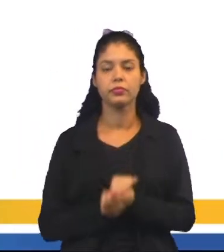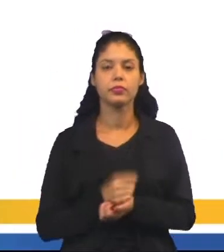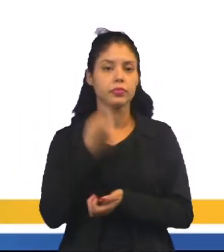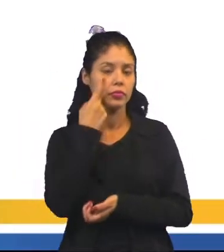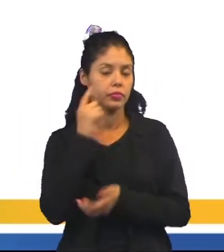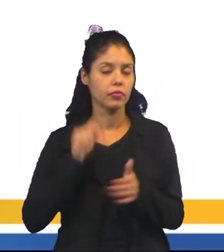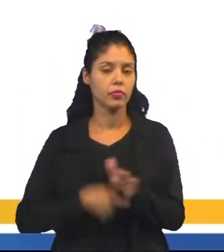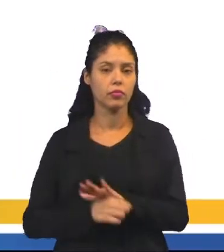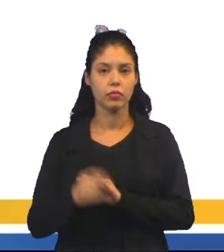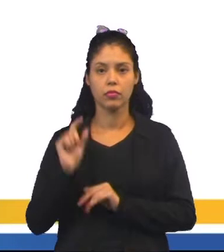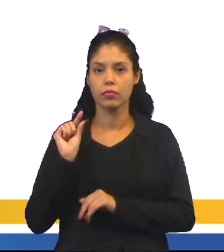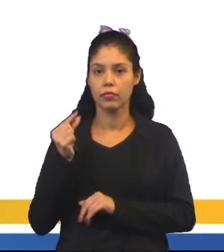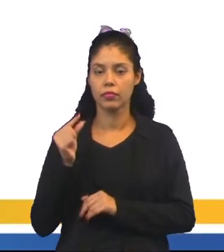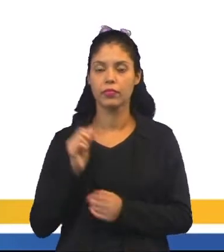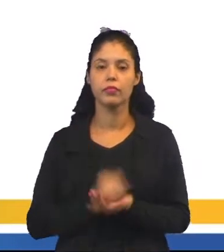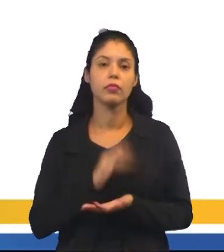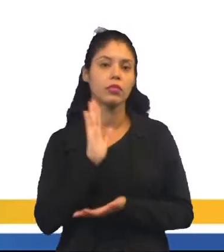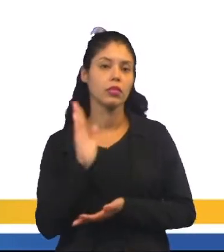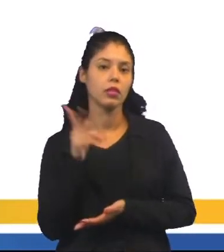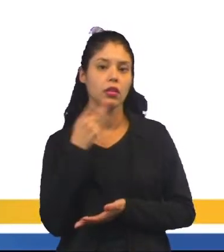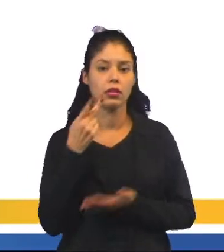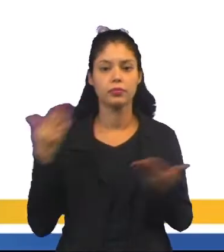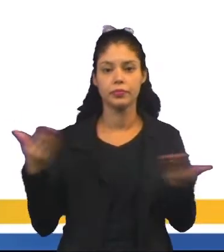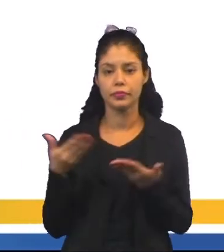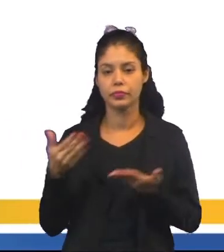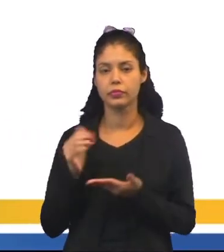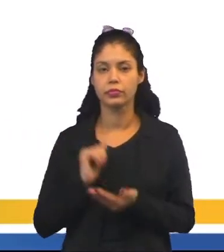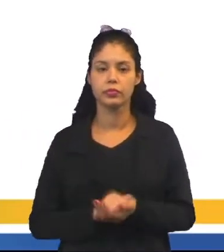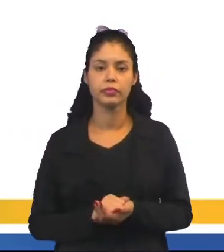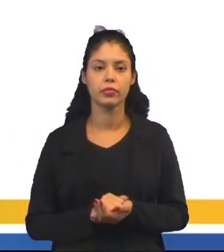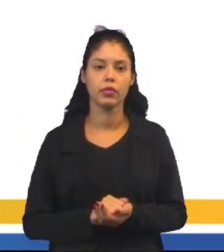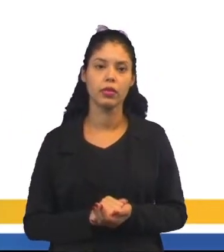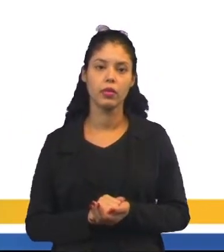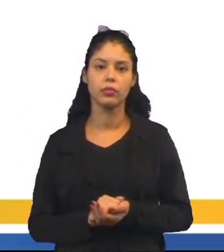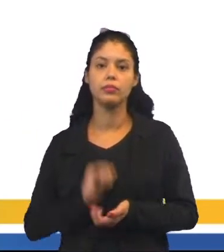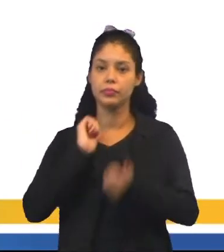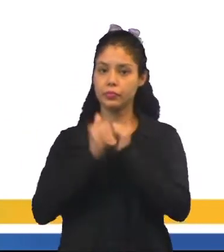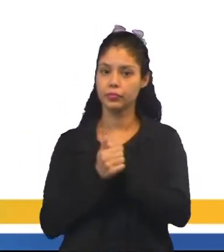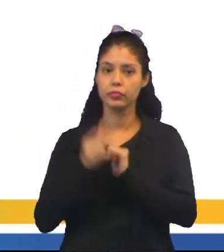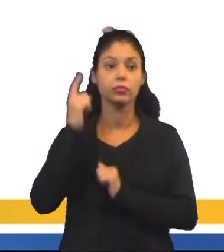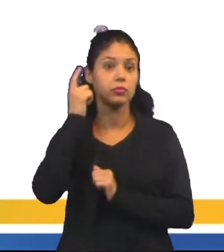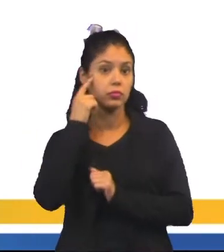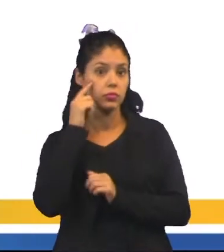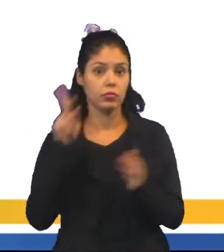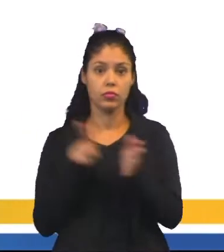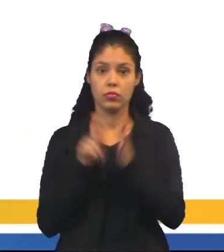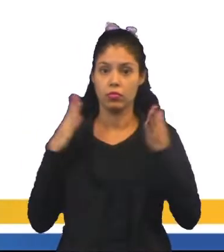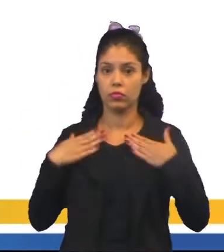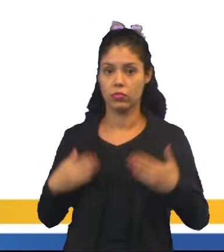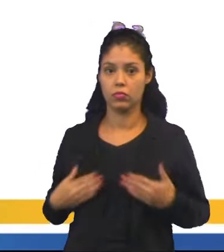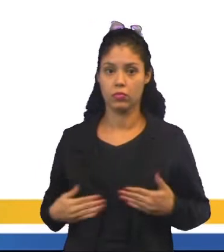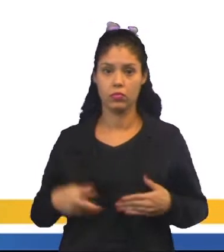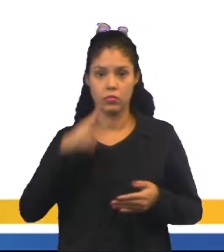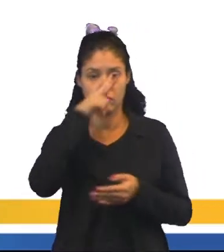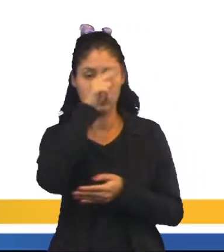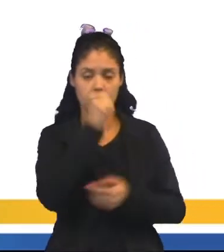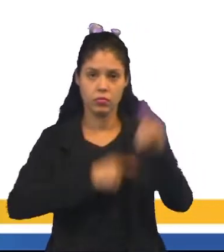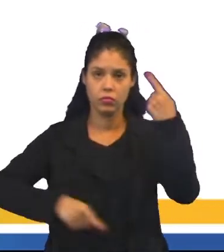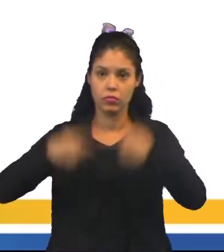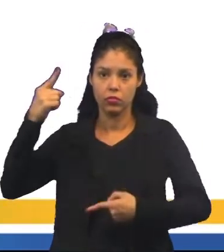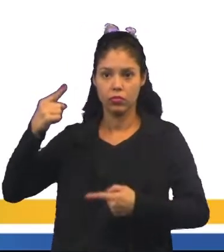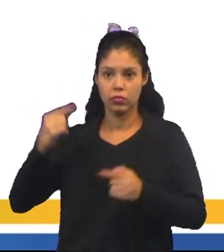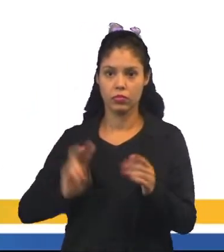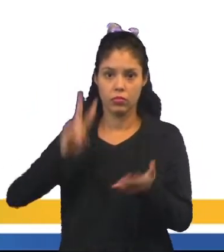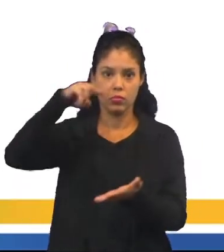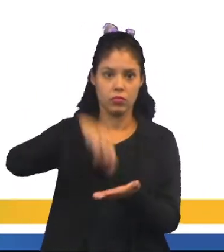gente vai se aprofundar um pouquinho, que a gente já falou do slack, agora a gente vai conhecer um pouco do parkour. Parkour é um esporte que concentra em usar o seu corpo para